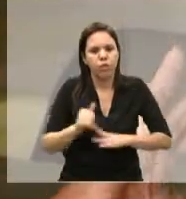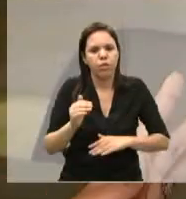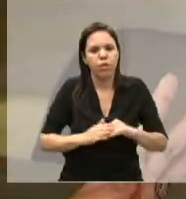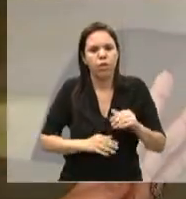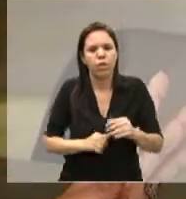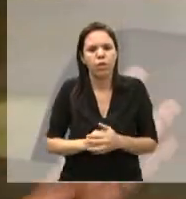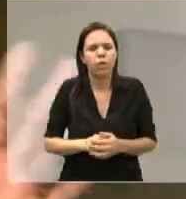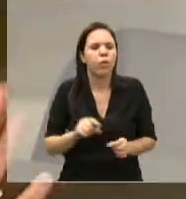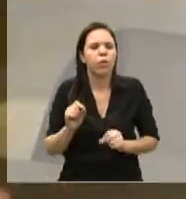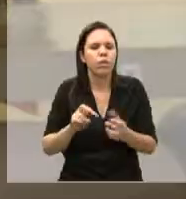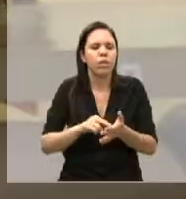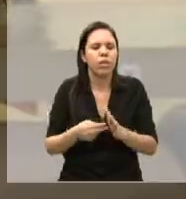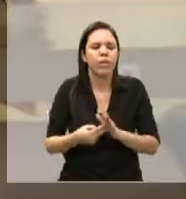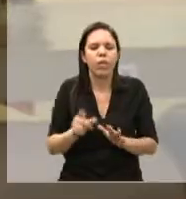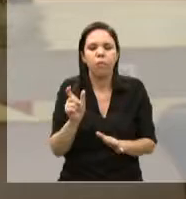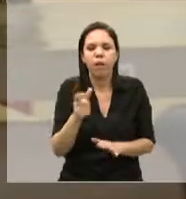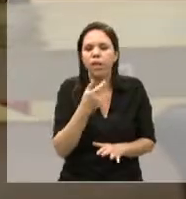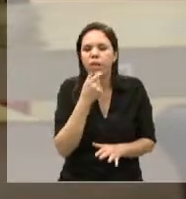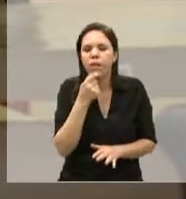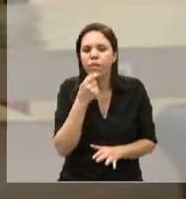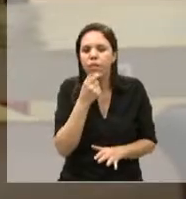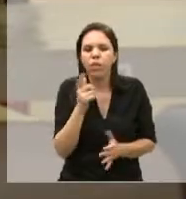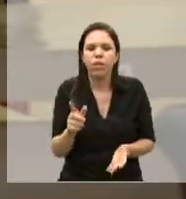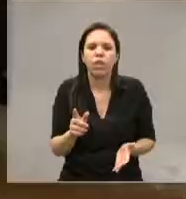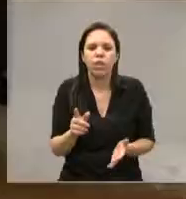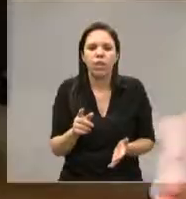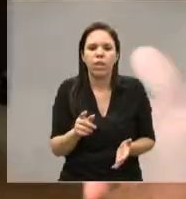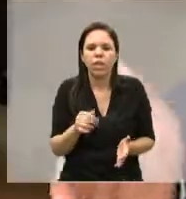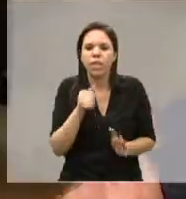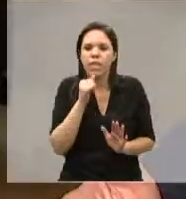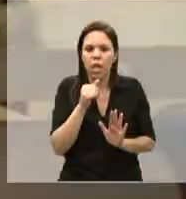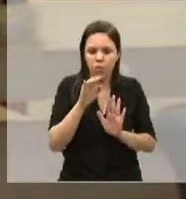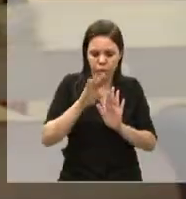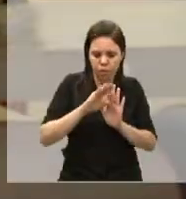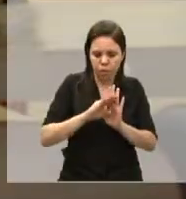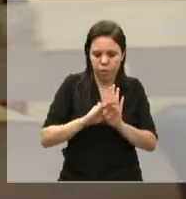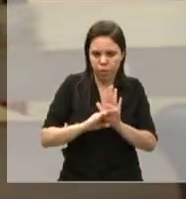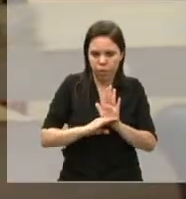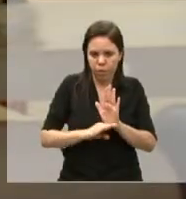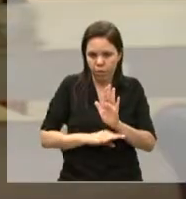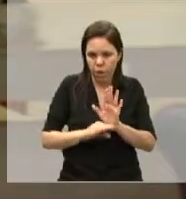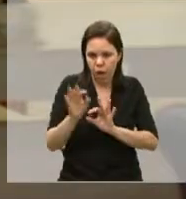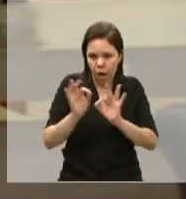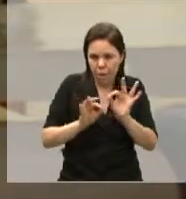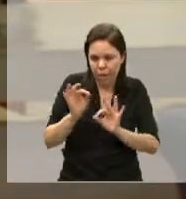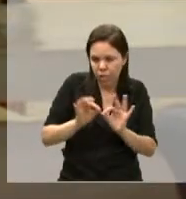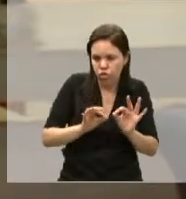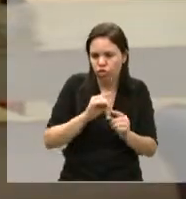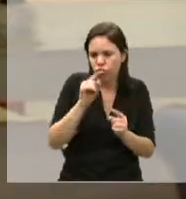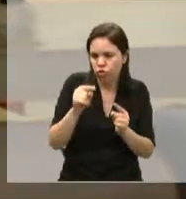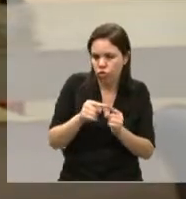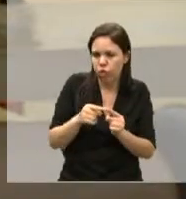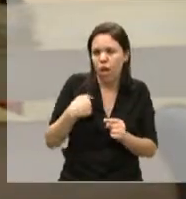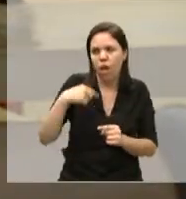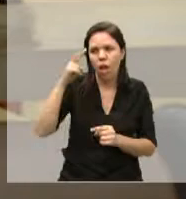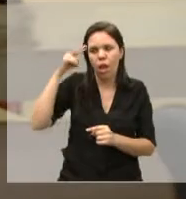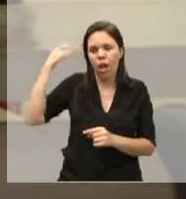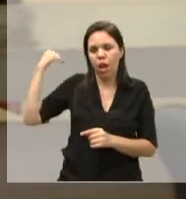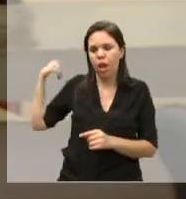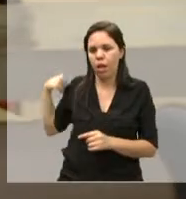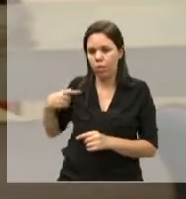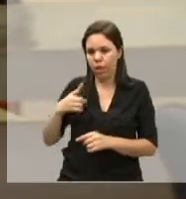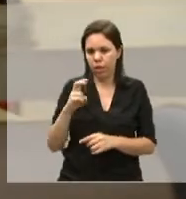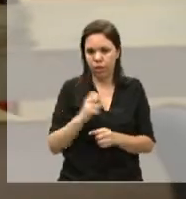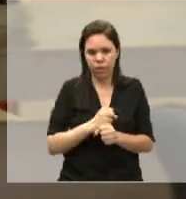O que seria o scorecard? O scorecard é você traçar metas do seu conhecimento. Planejar. Uhum. Eu lembro, eu passei 15 anos